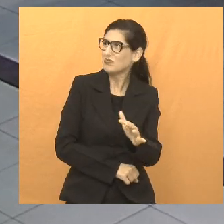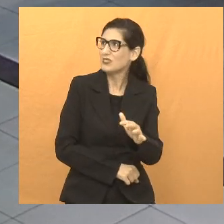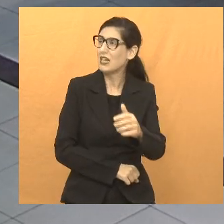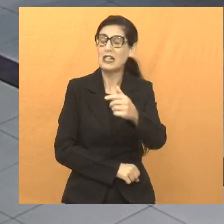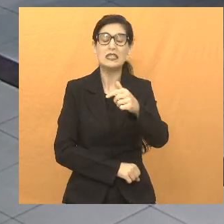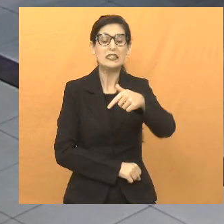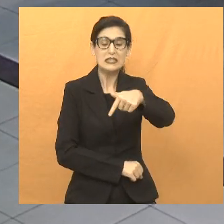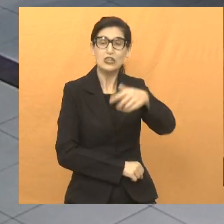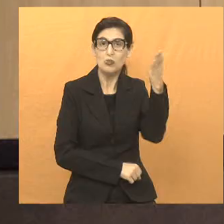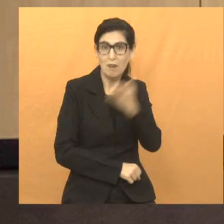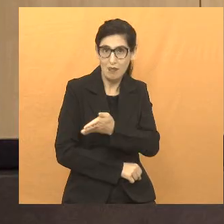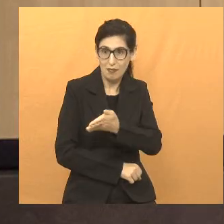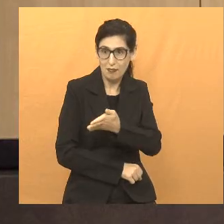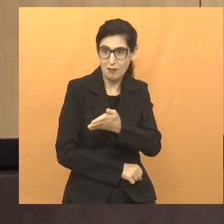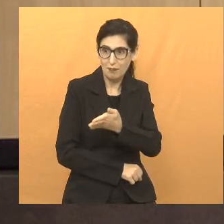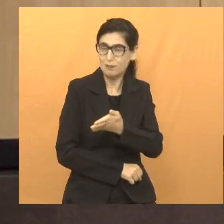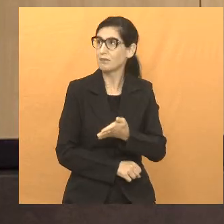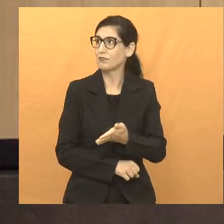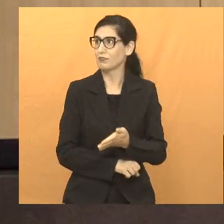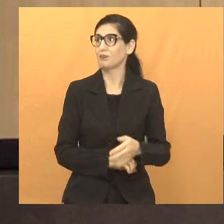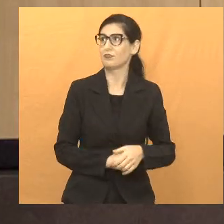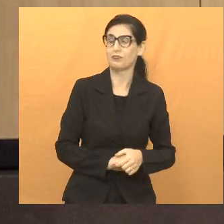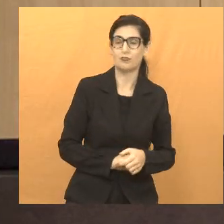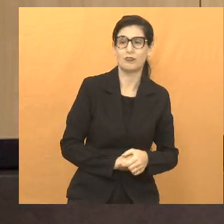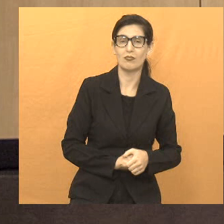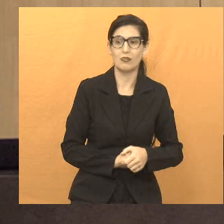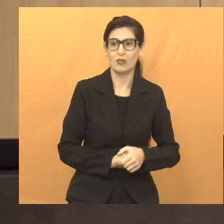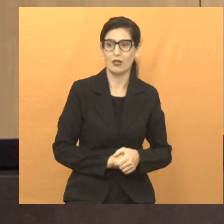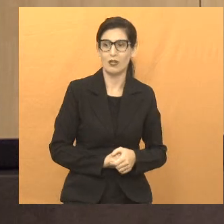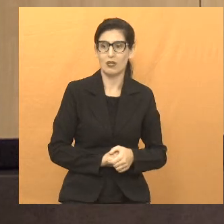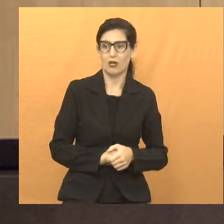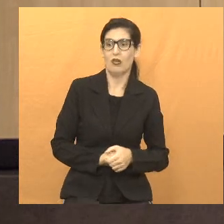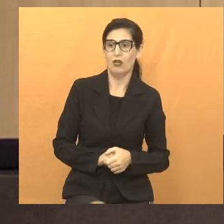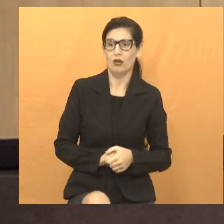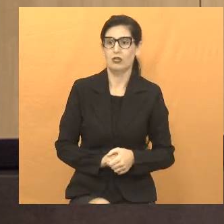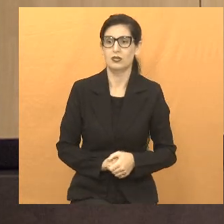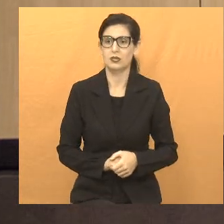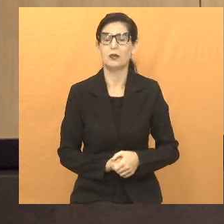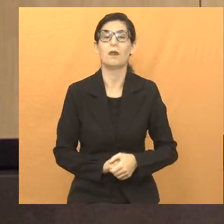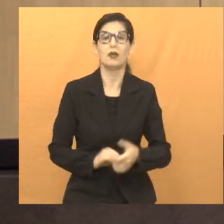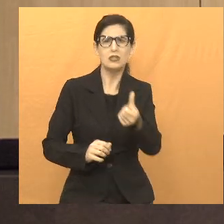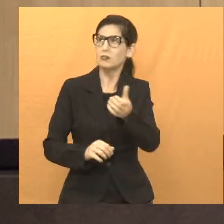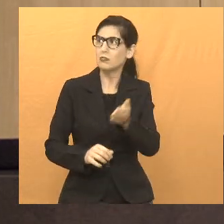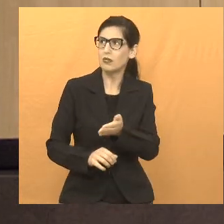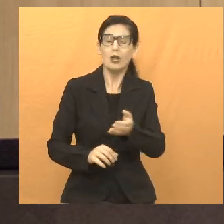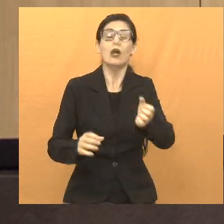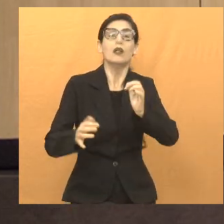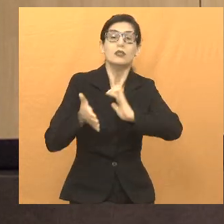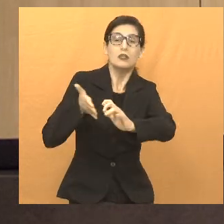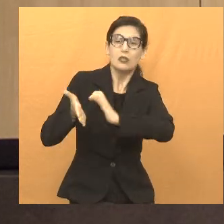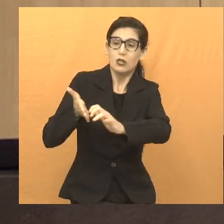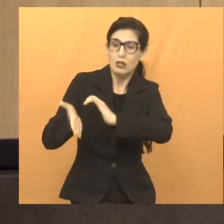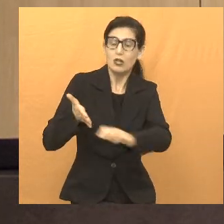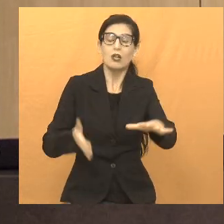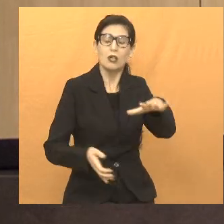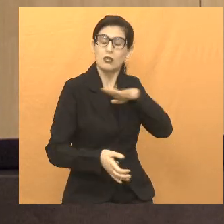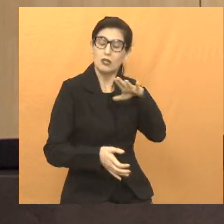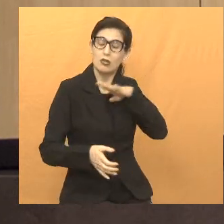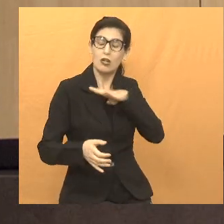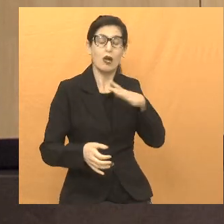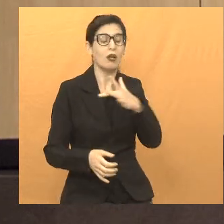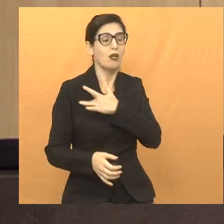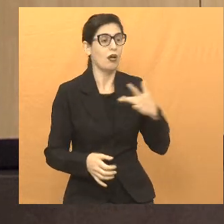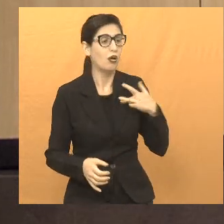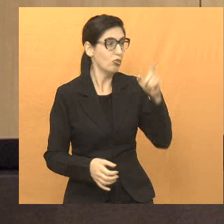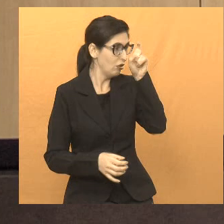horas e 30 minutos, para a abertura de mais uma prestação de contas da Secretaria do Município de Saúde do município